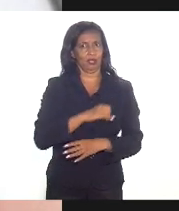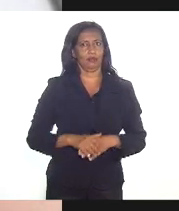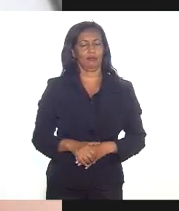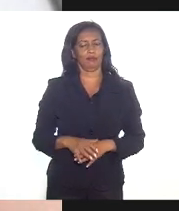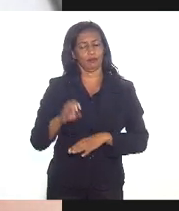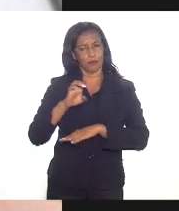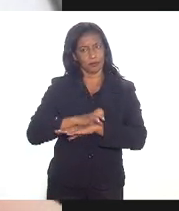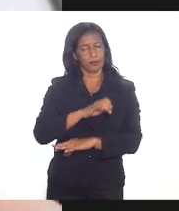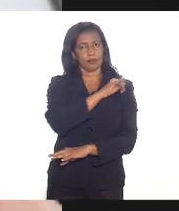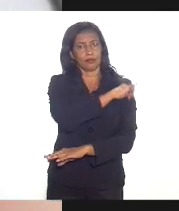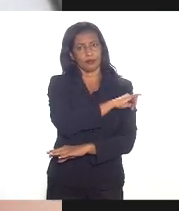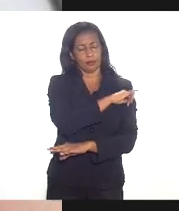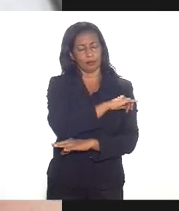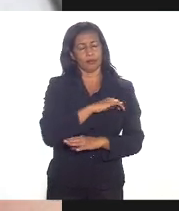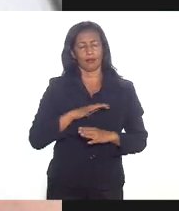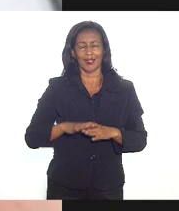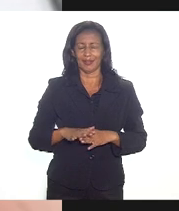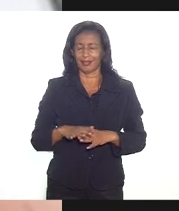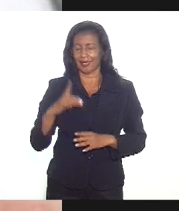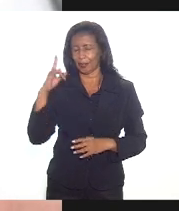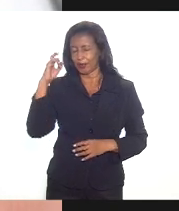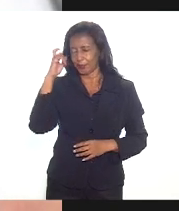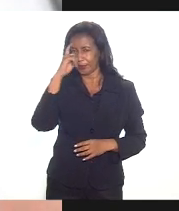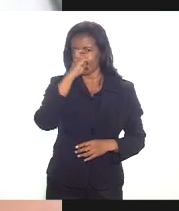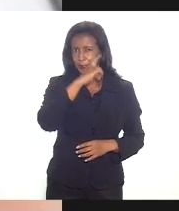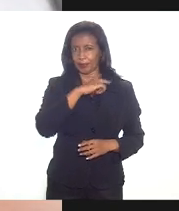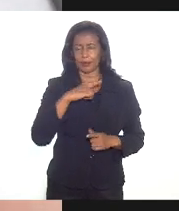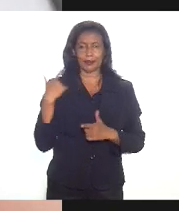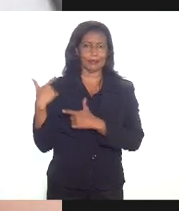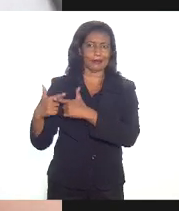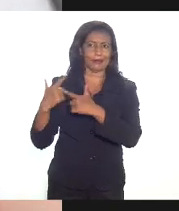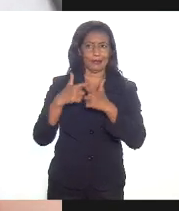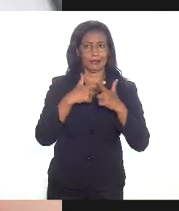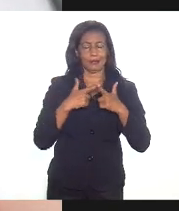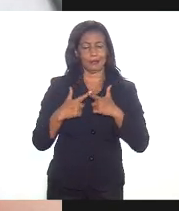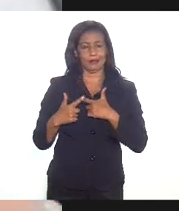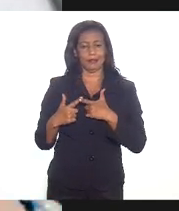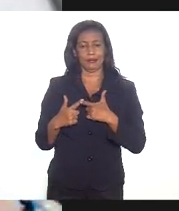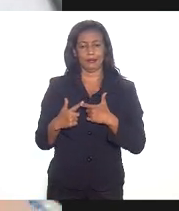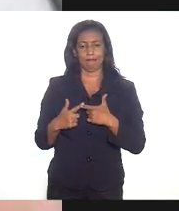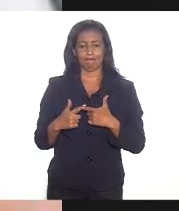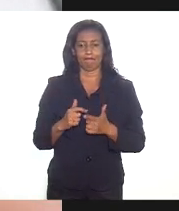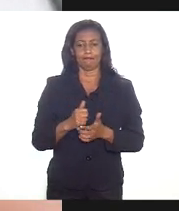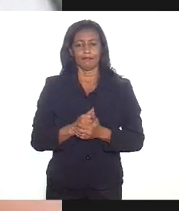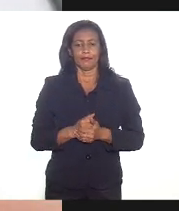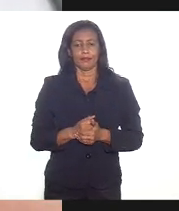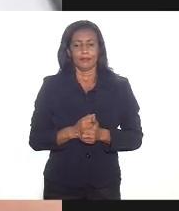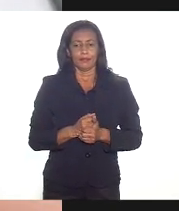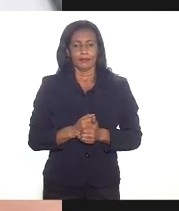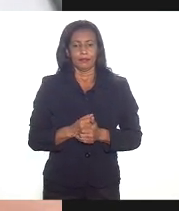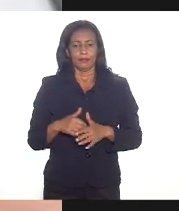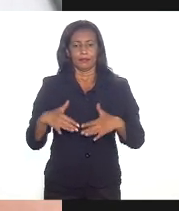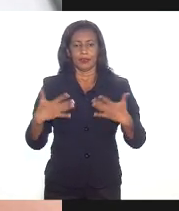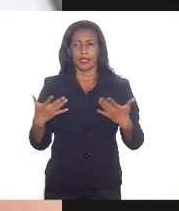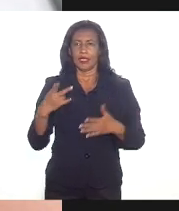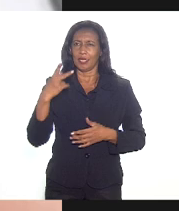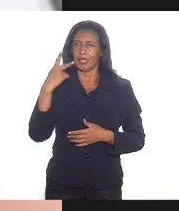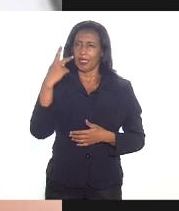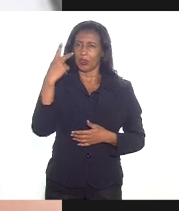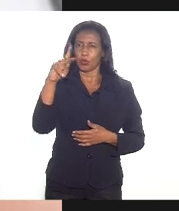está numa situação de calamidade, né? O que a gente fala, esse período de recuperação fiscal é uma situação de calamidade, e